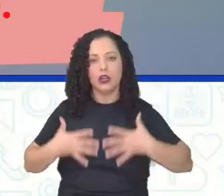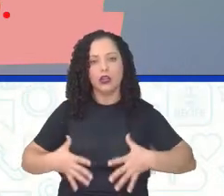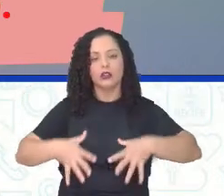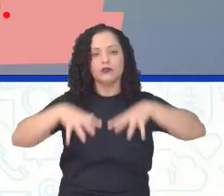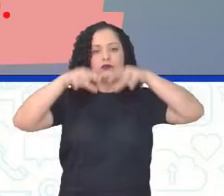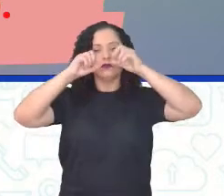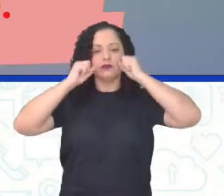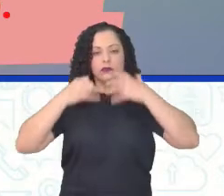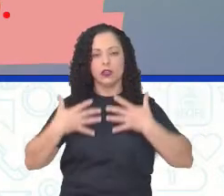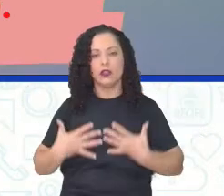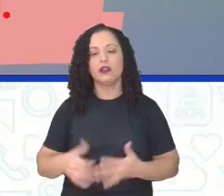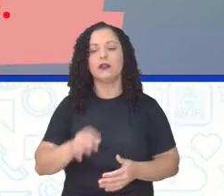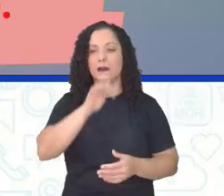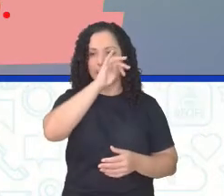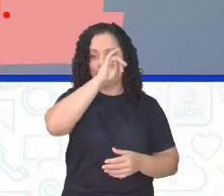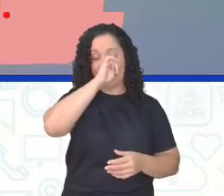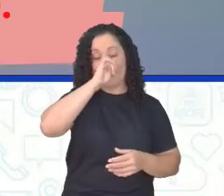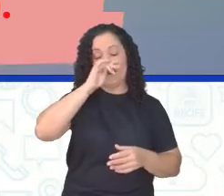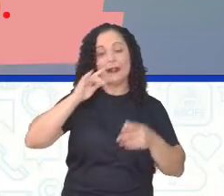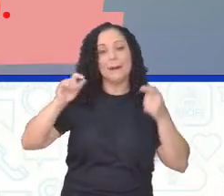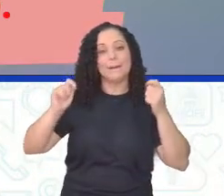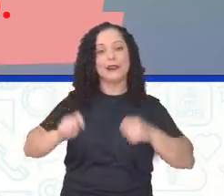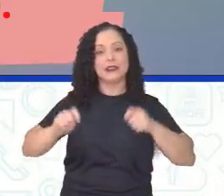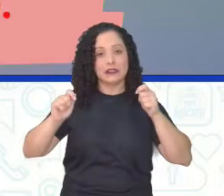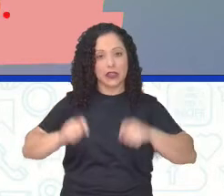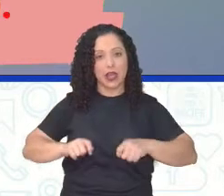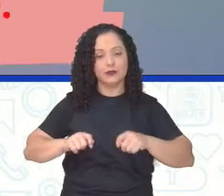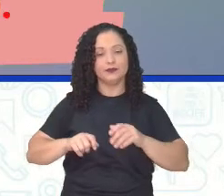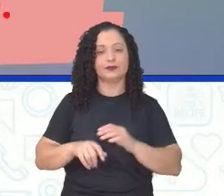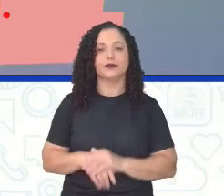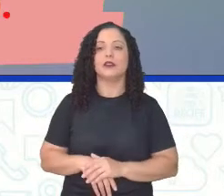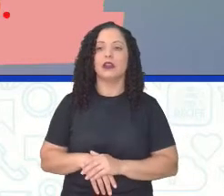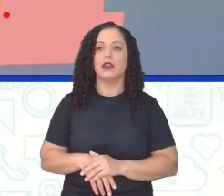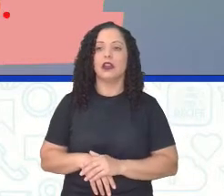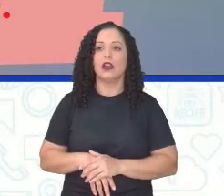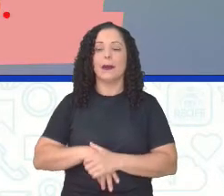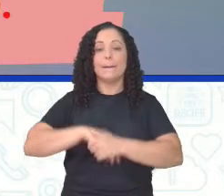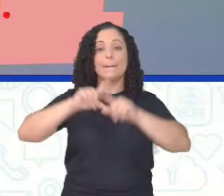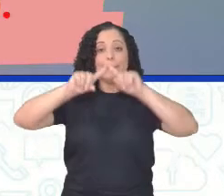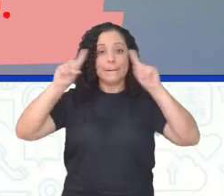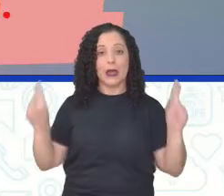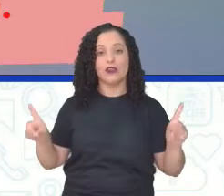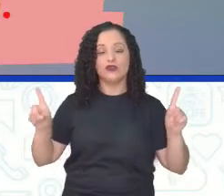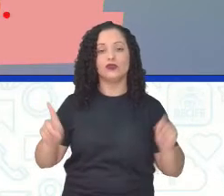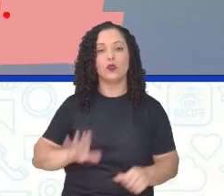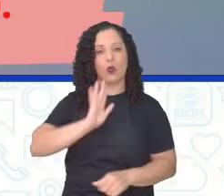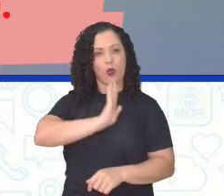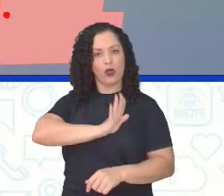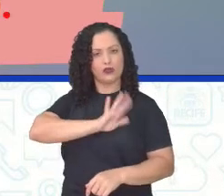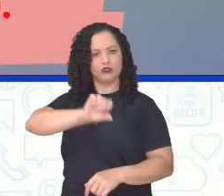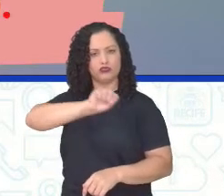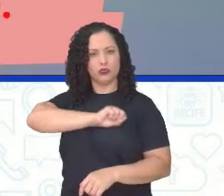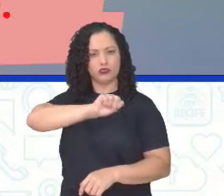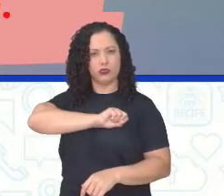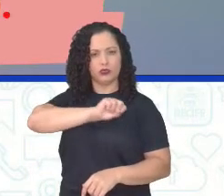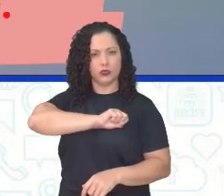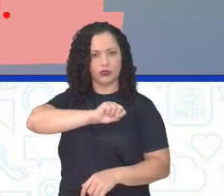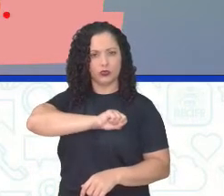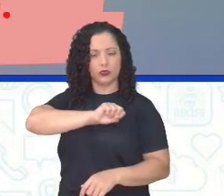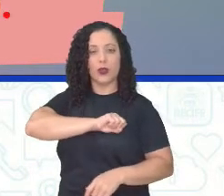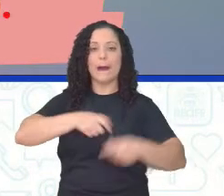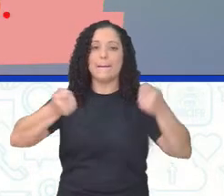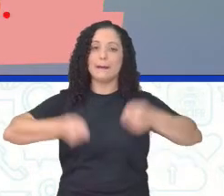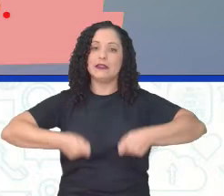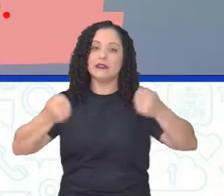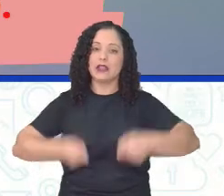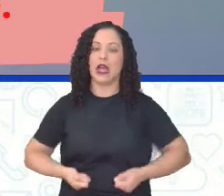nos pulmões para distribuir para o corpo todo. Mas o coração também precisa do sistema digestório, através aí do sangue, para